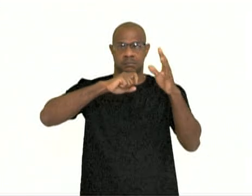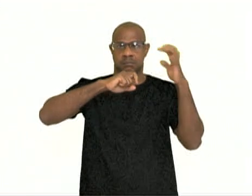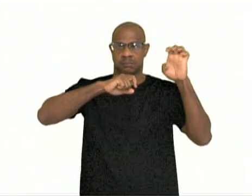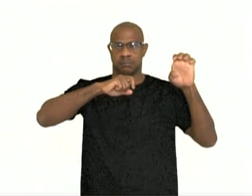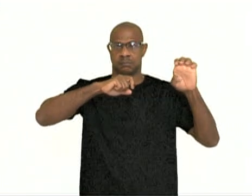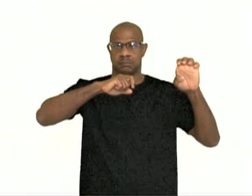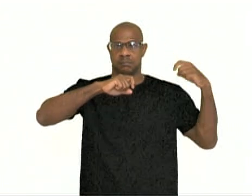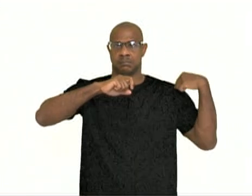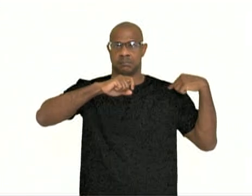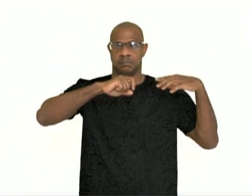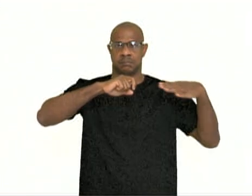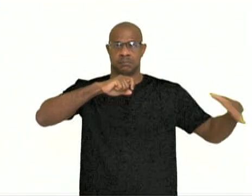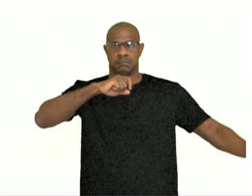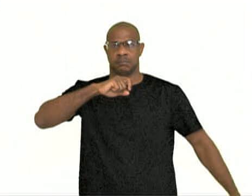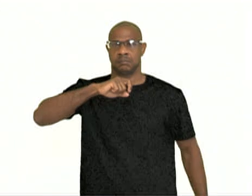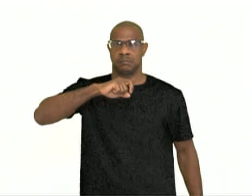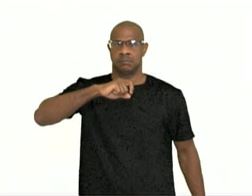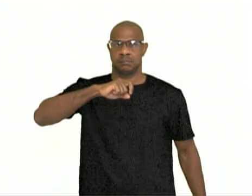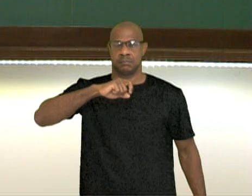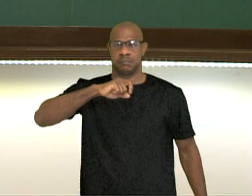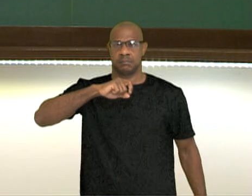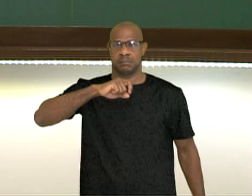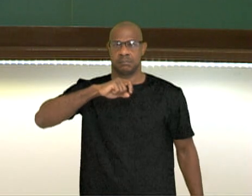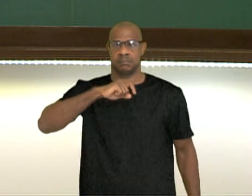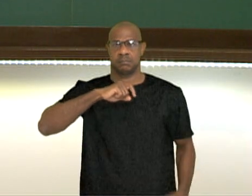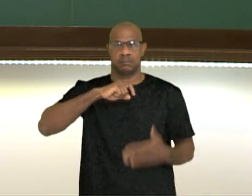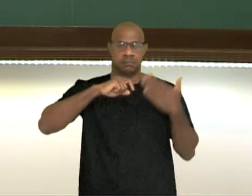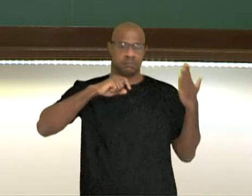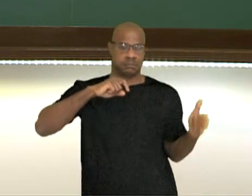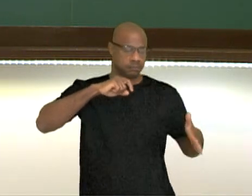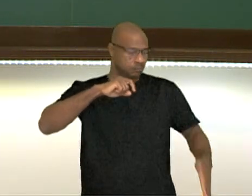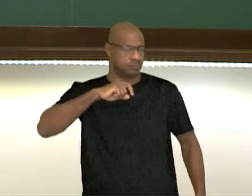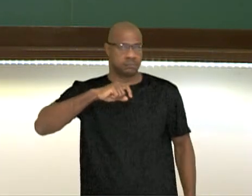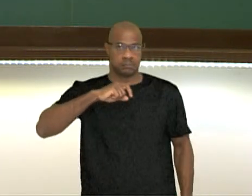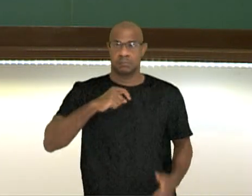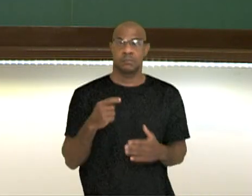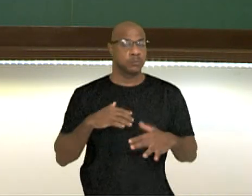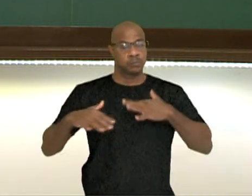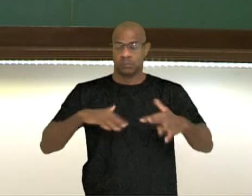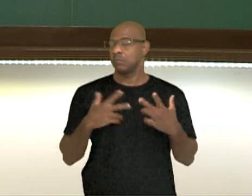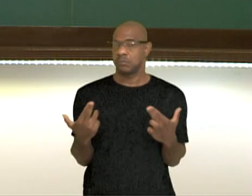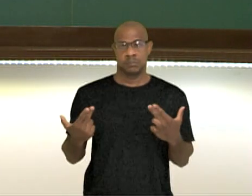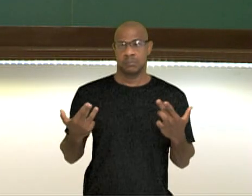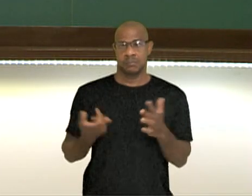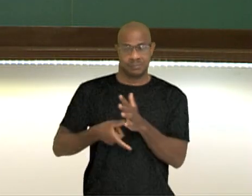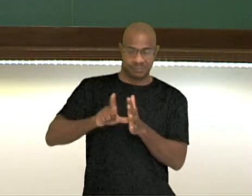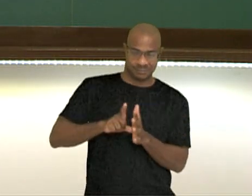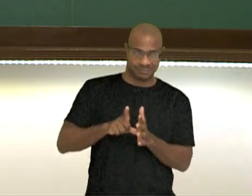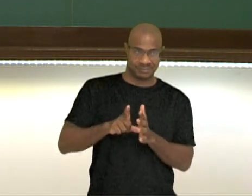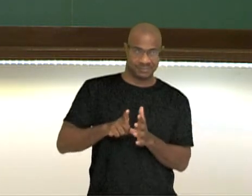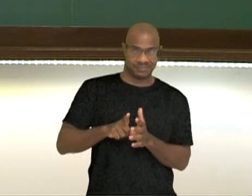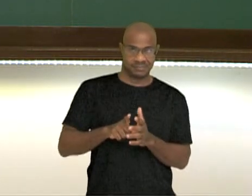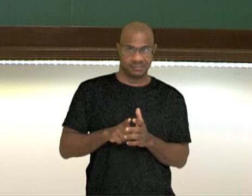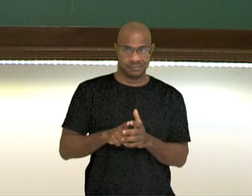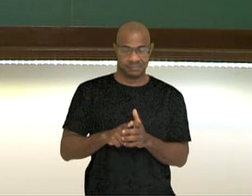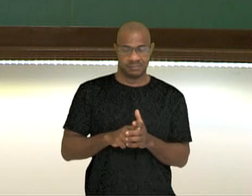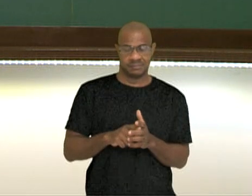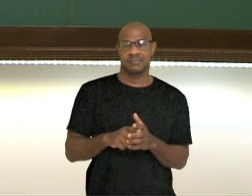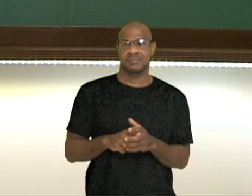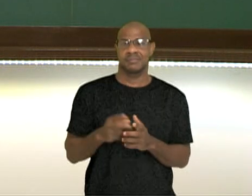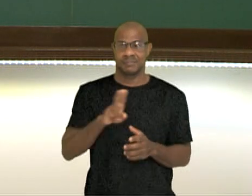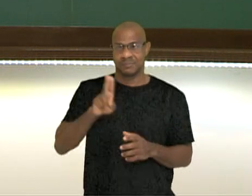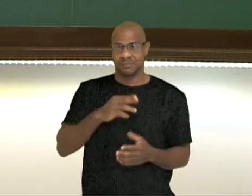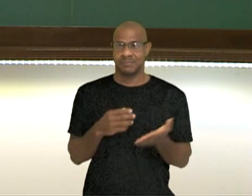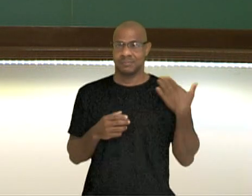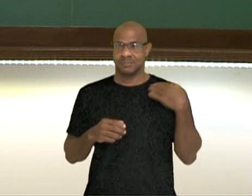esquerdo ao lado do corpo. Então é o mesmo movimento, só que em vez de eu usar o lado esquerdo do meu corpo, eu vou usar o